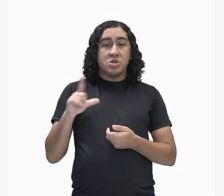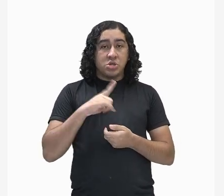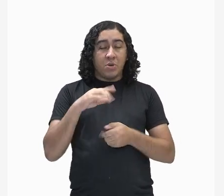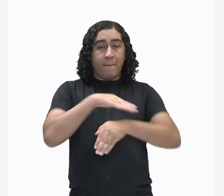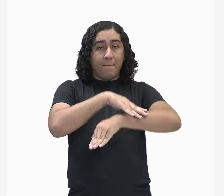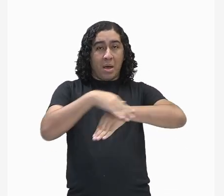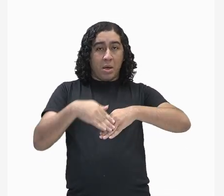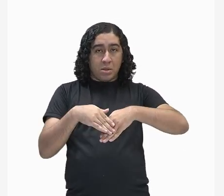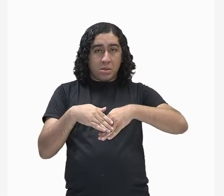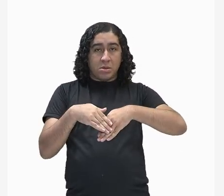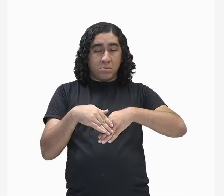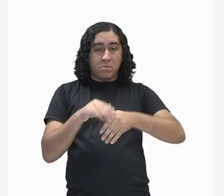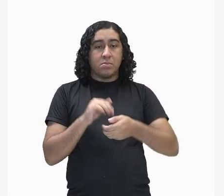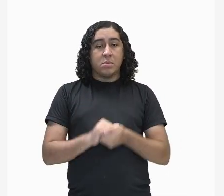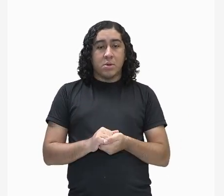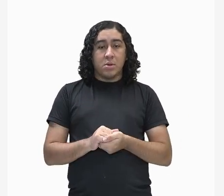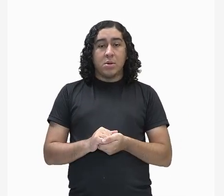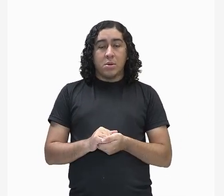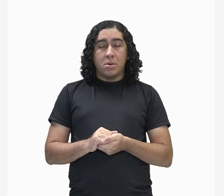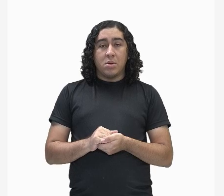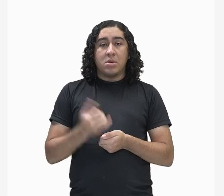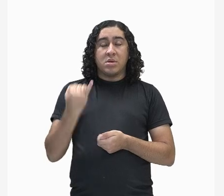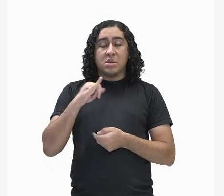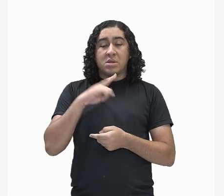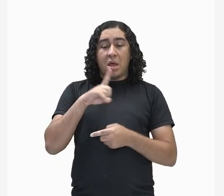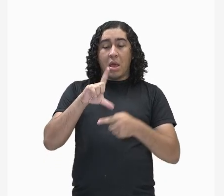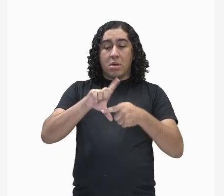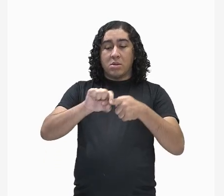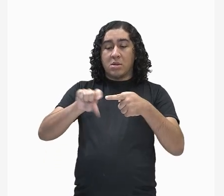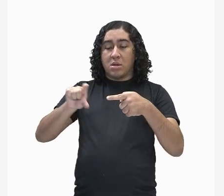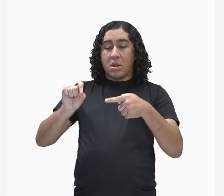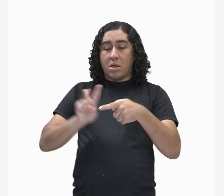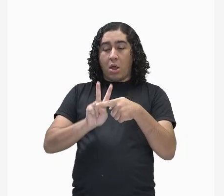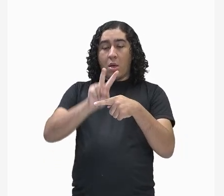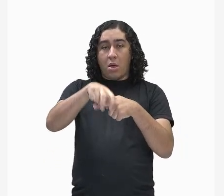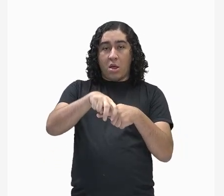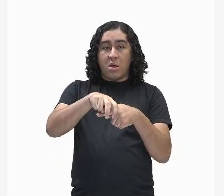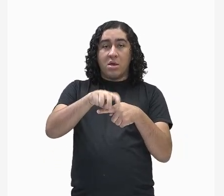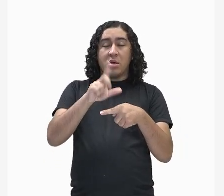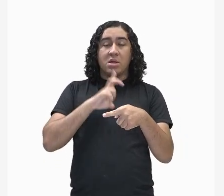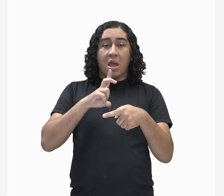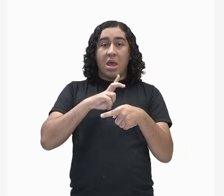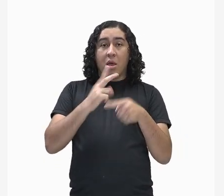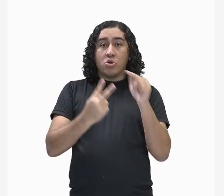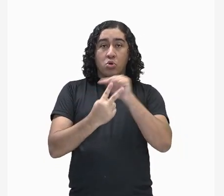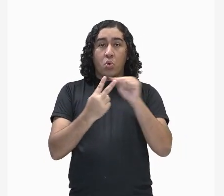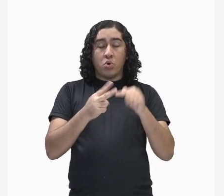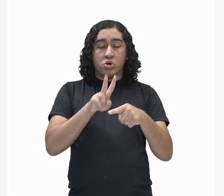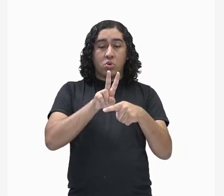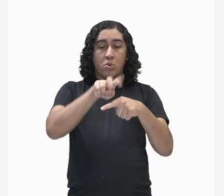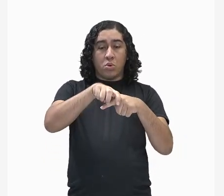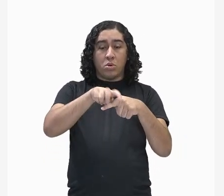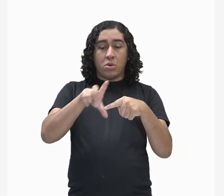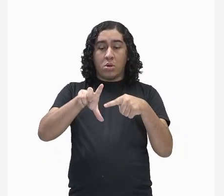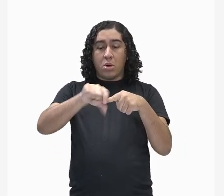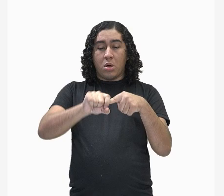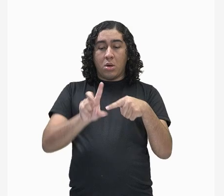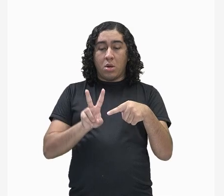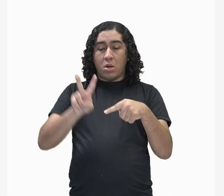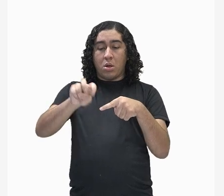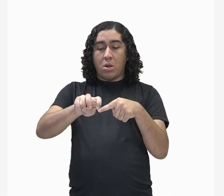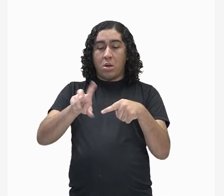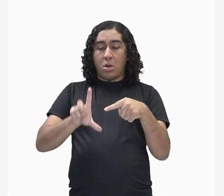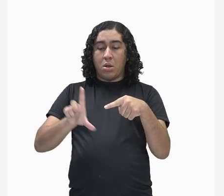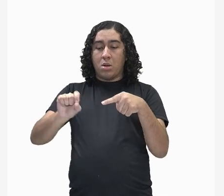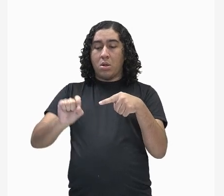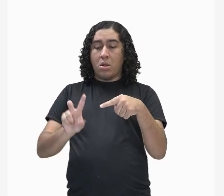segmento, né? No caso dos quilópodes, a gente observa que ele tem um par por segmento, né? Então, quais são os segmentos que a gente